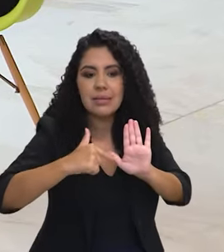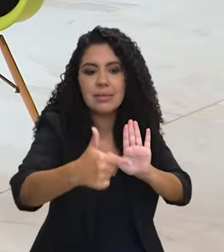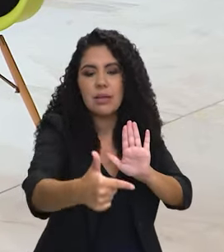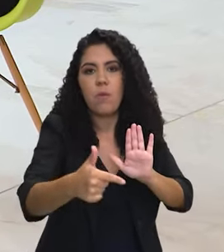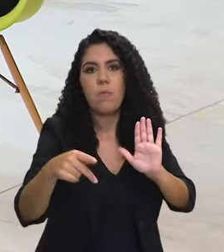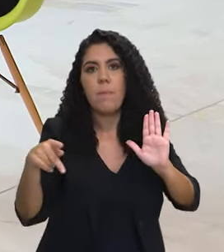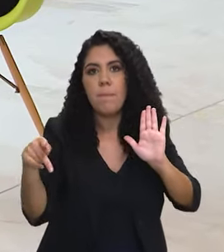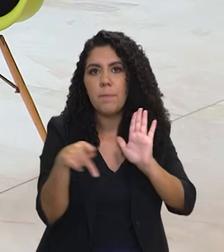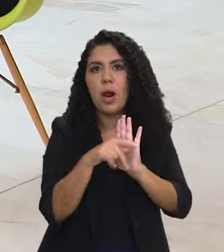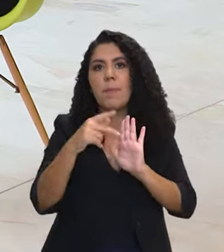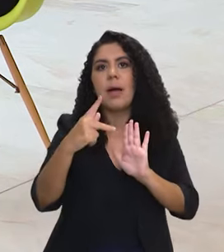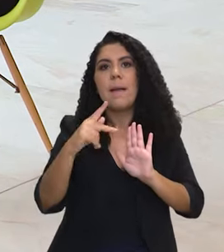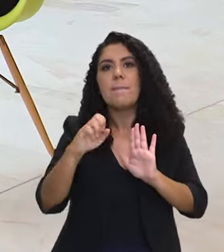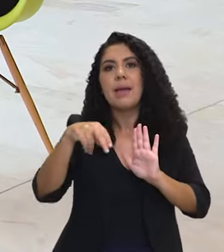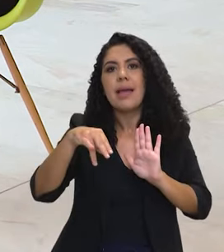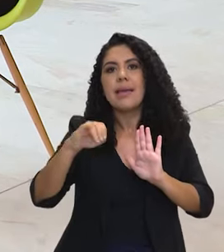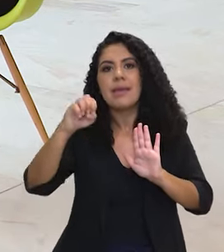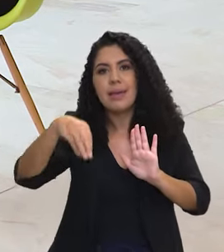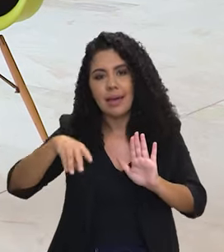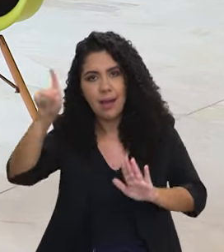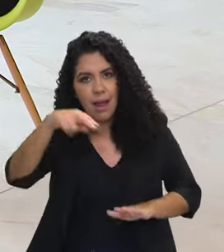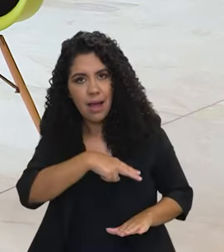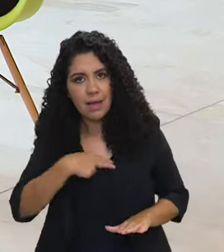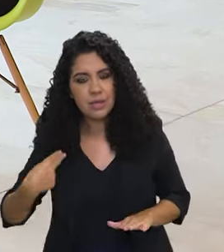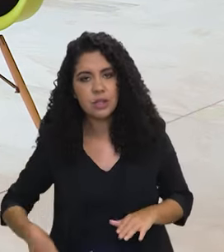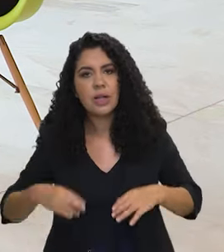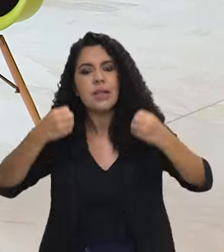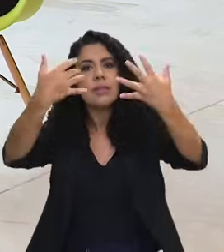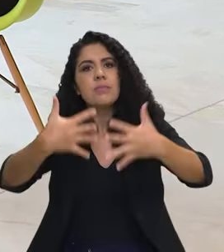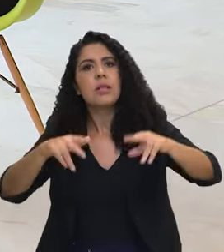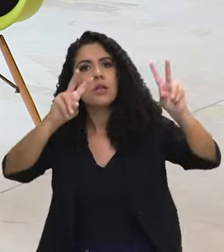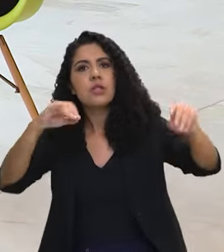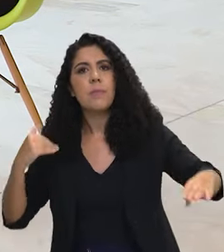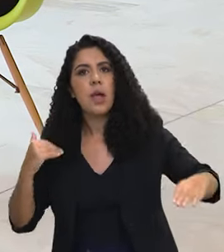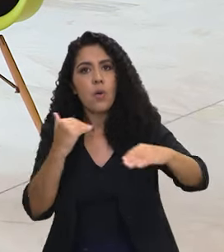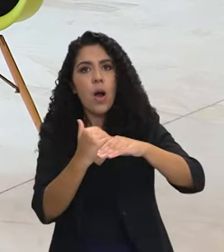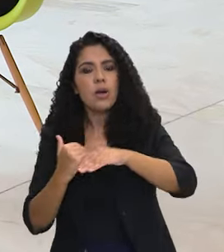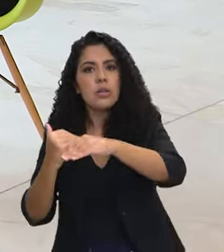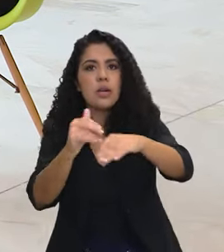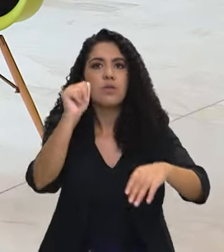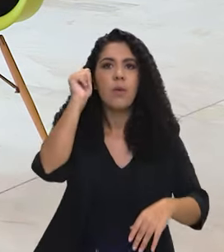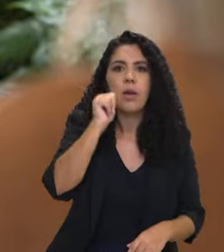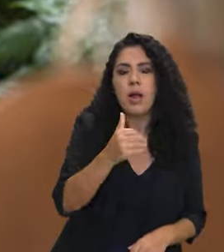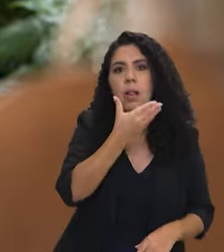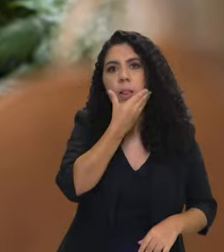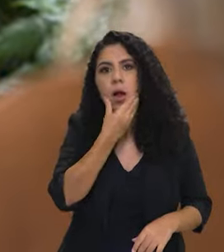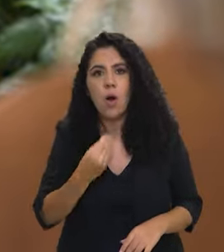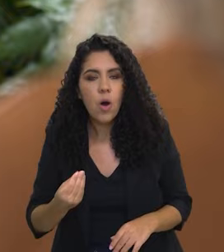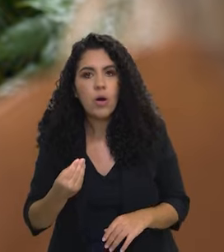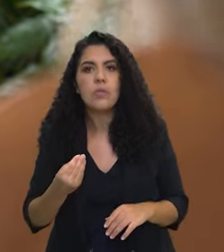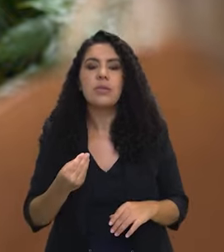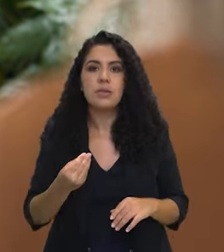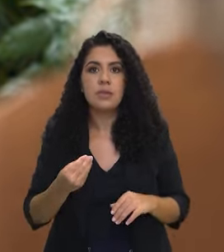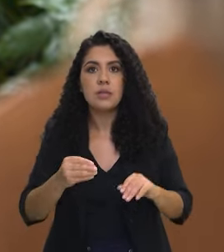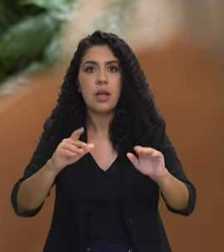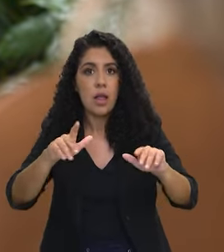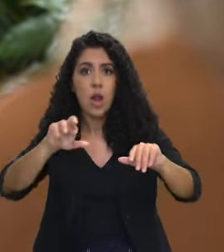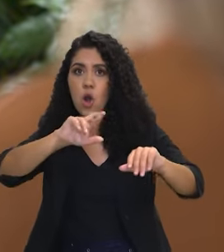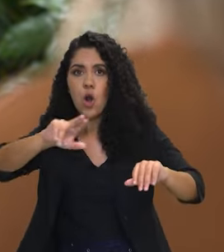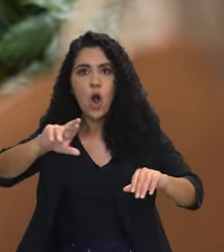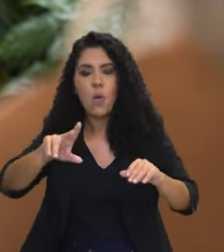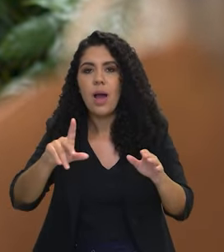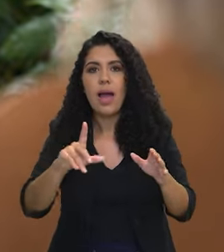onde se fala pela primeira vez que a igualdade entre homens e mulheres, as questões de gênero, não são um assunto isolado. É um assunto